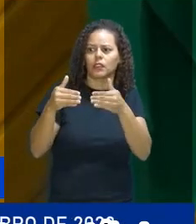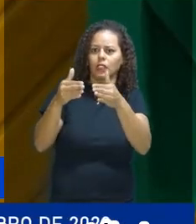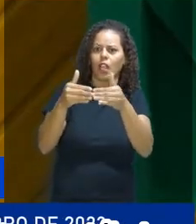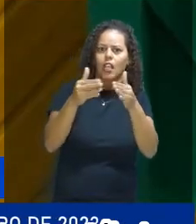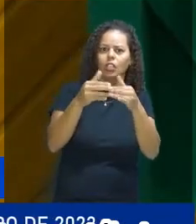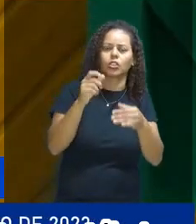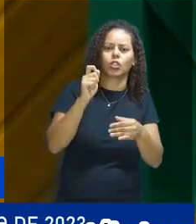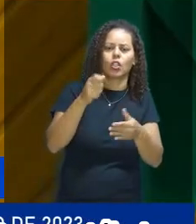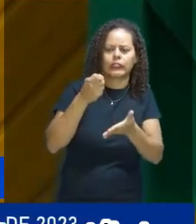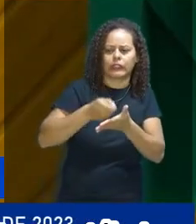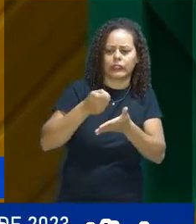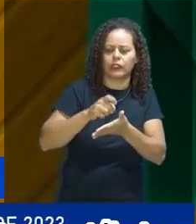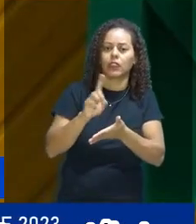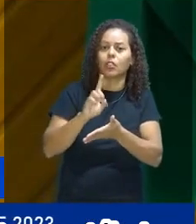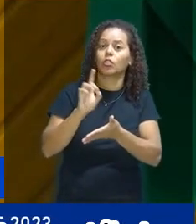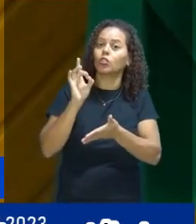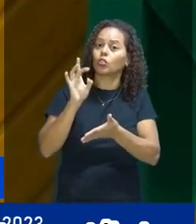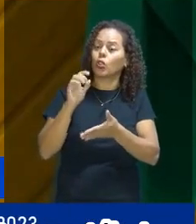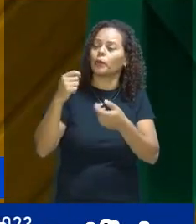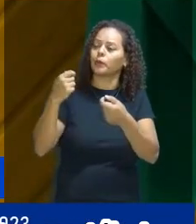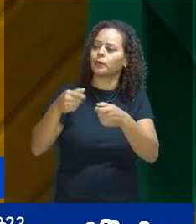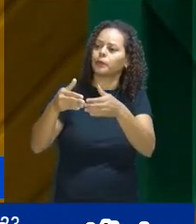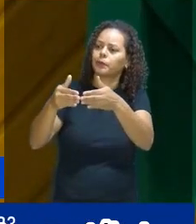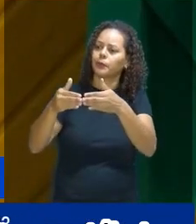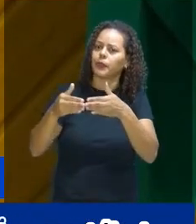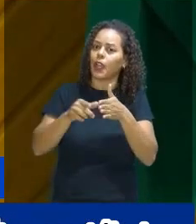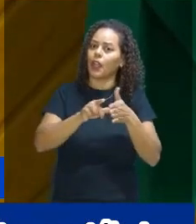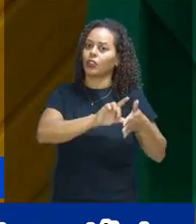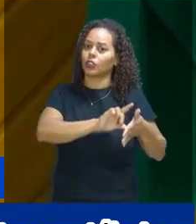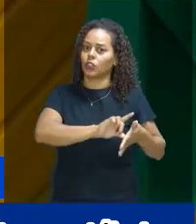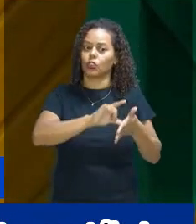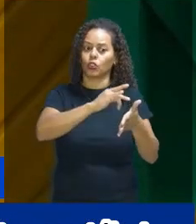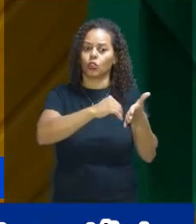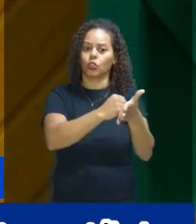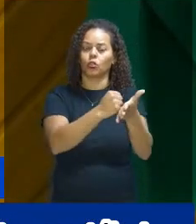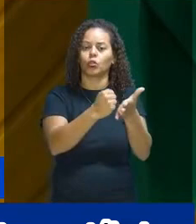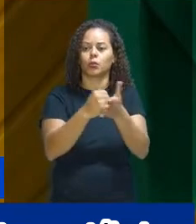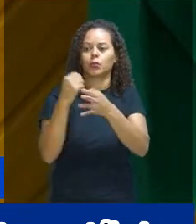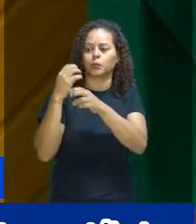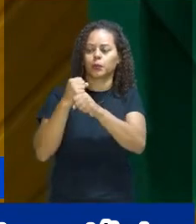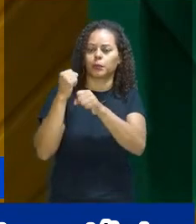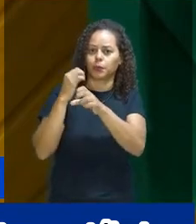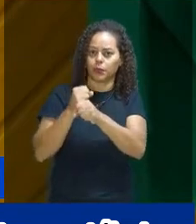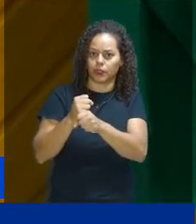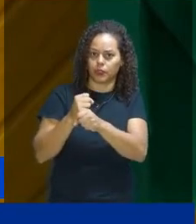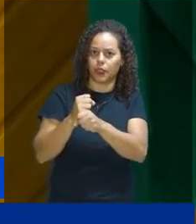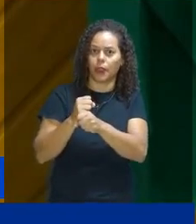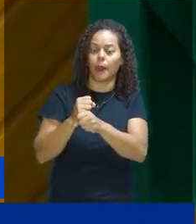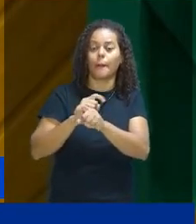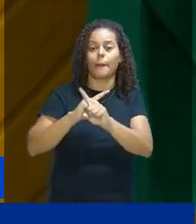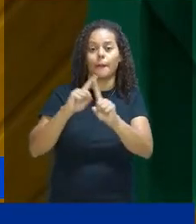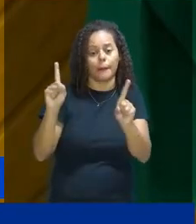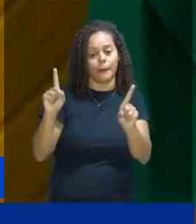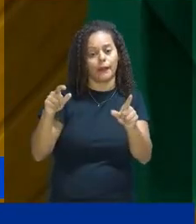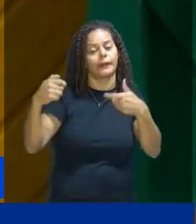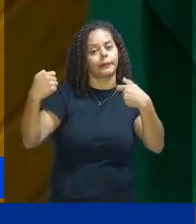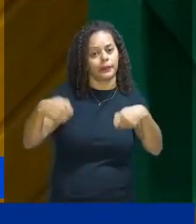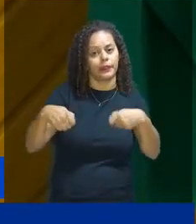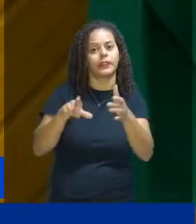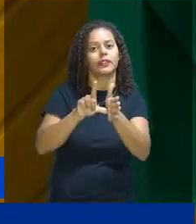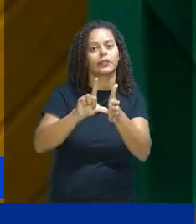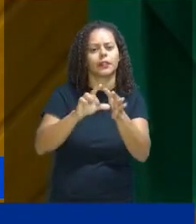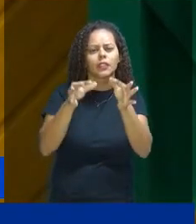exige não apenas a comprovação mediante documentos contábeis, mas também a